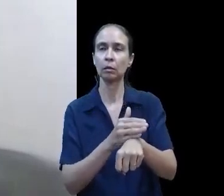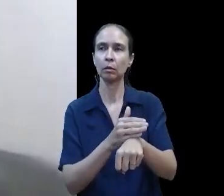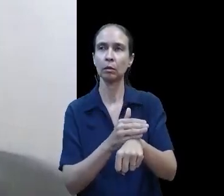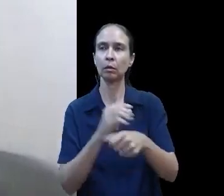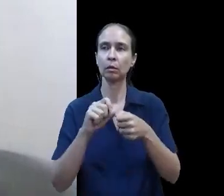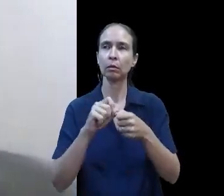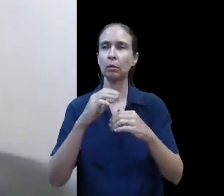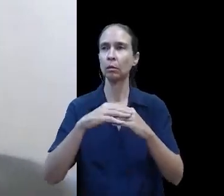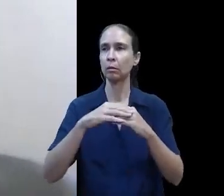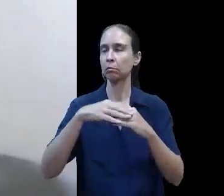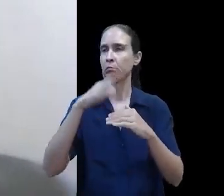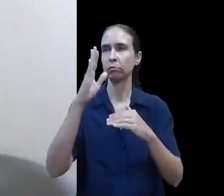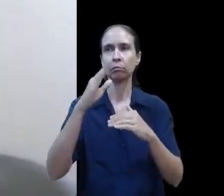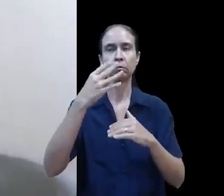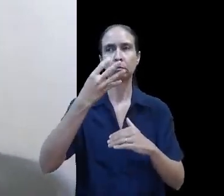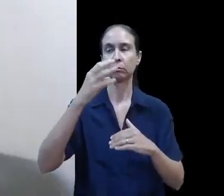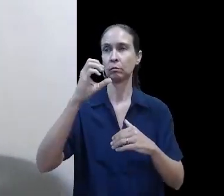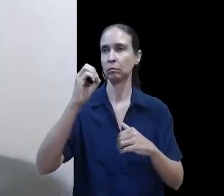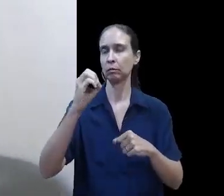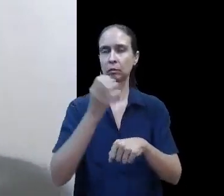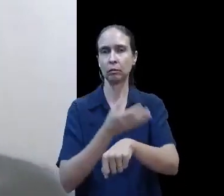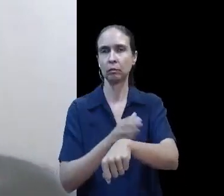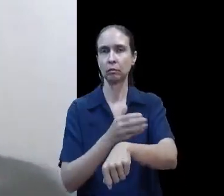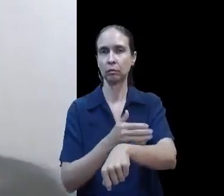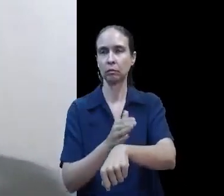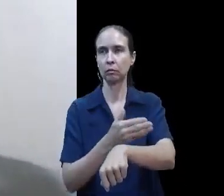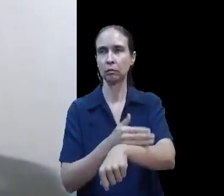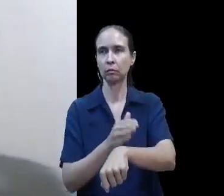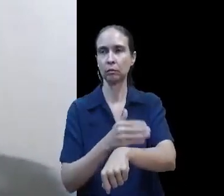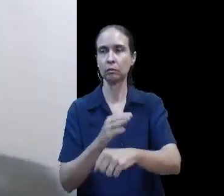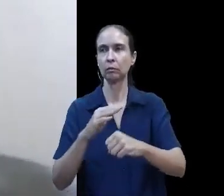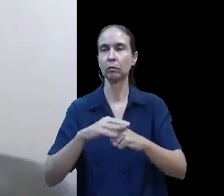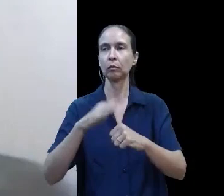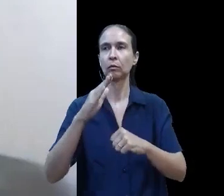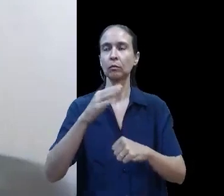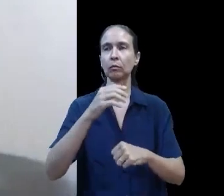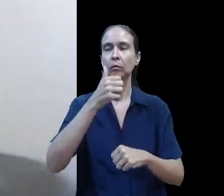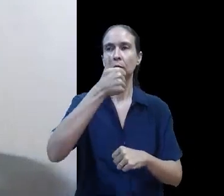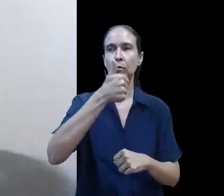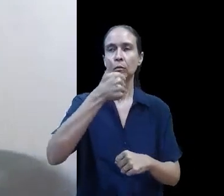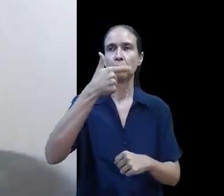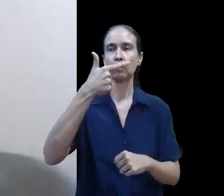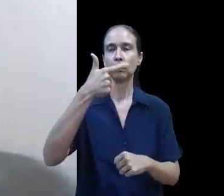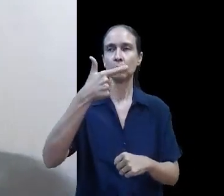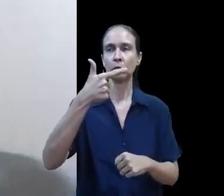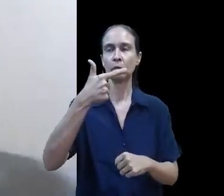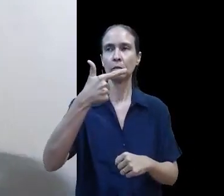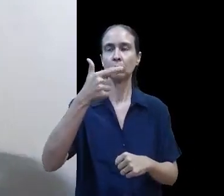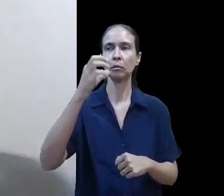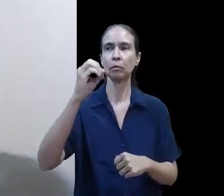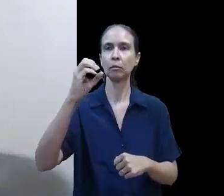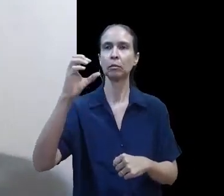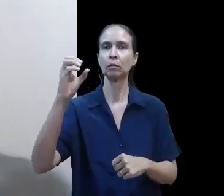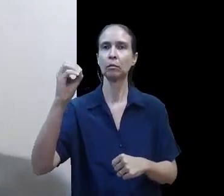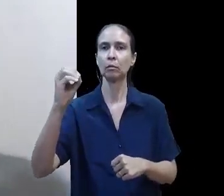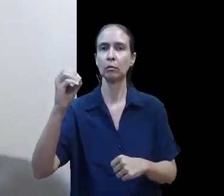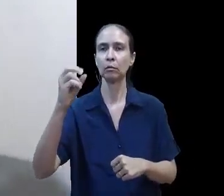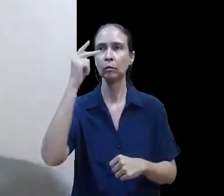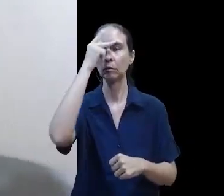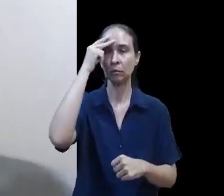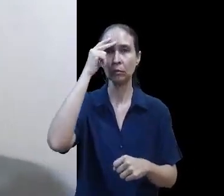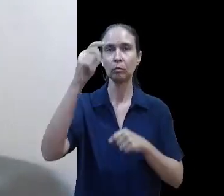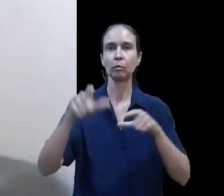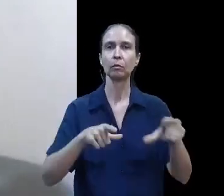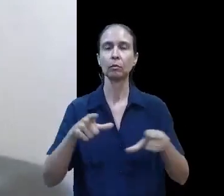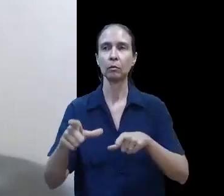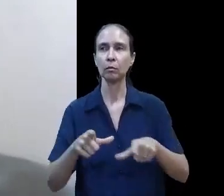de 40 treinamentos. Foram mais de 1.200 profissionais treinados no